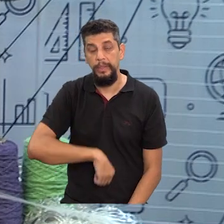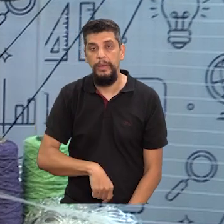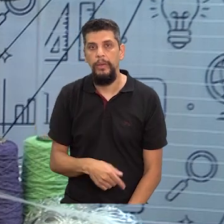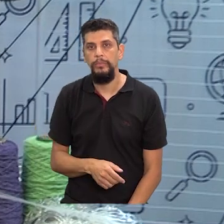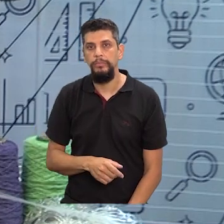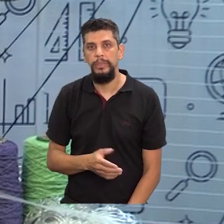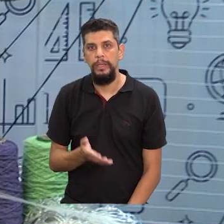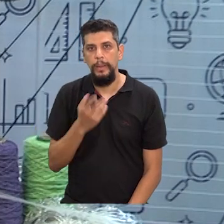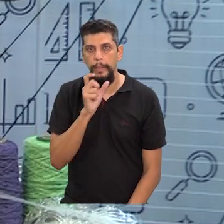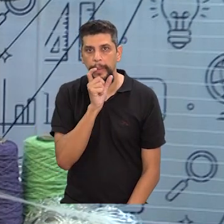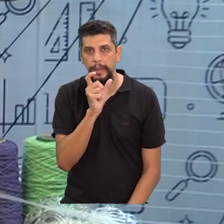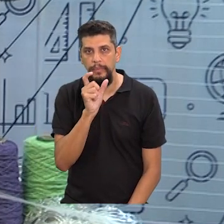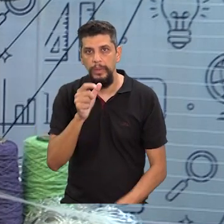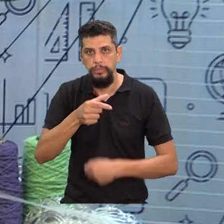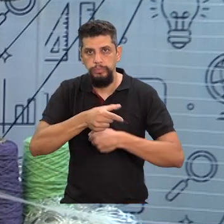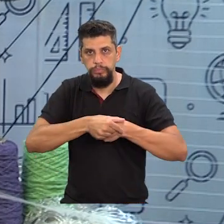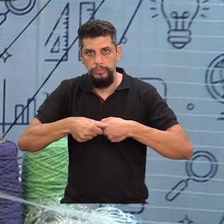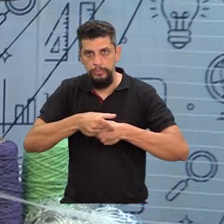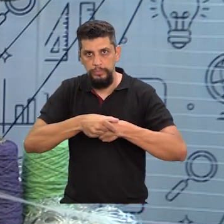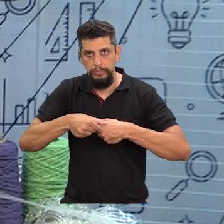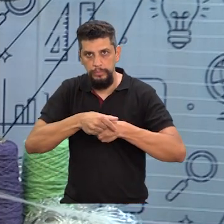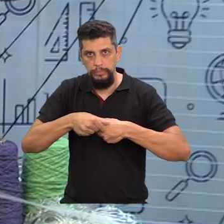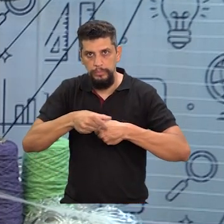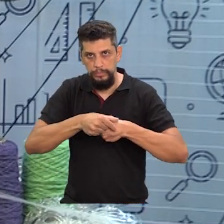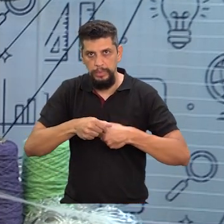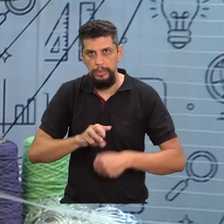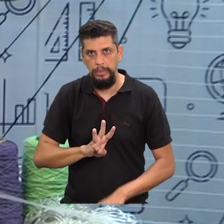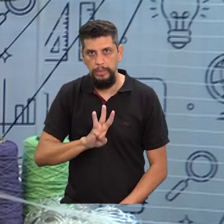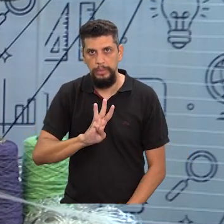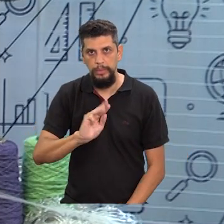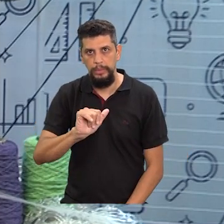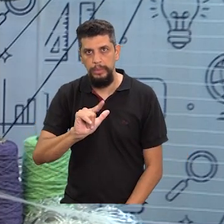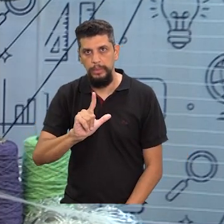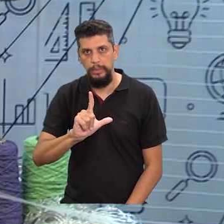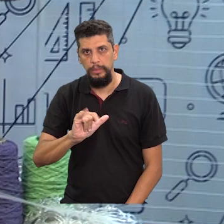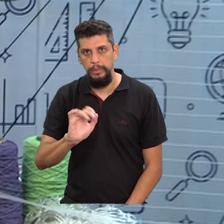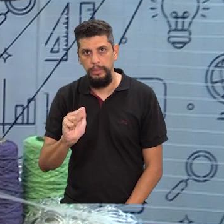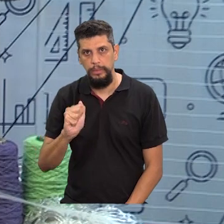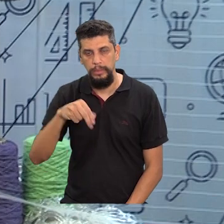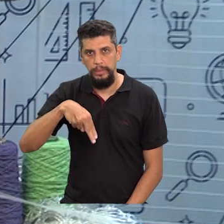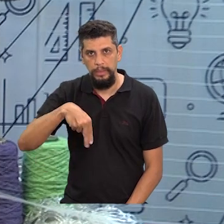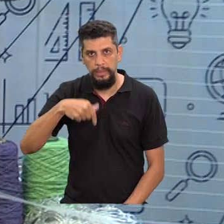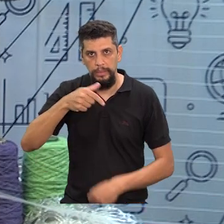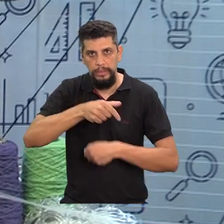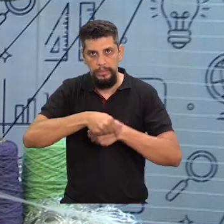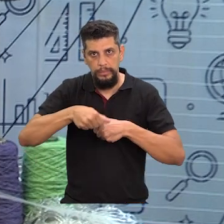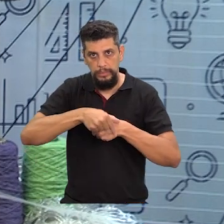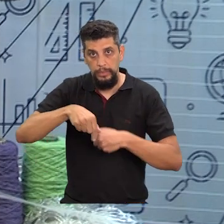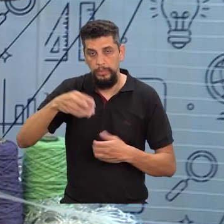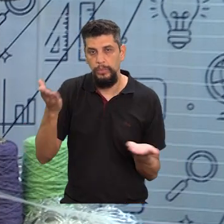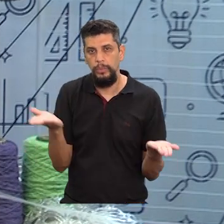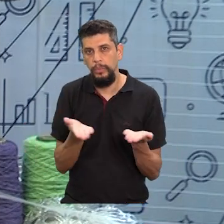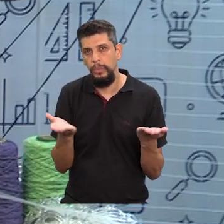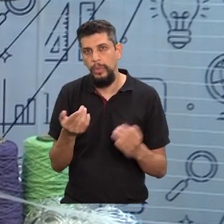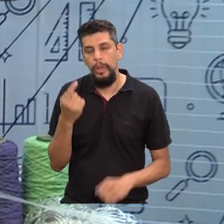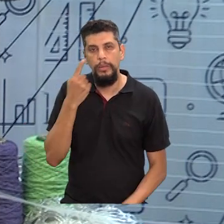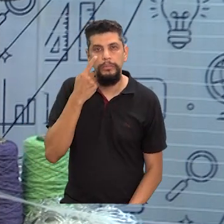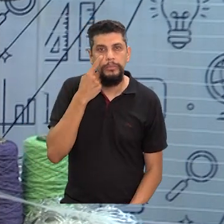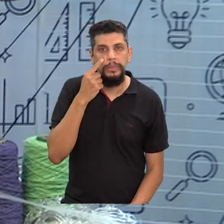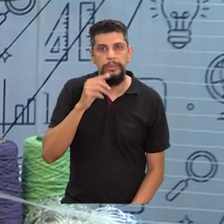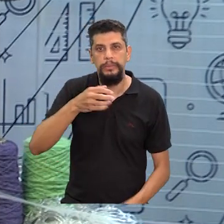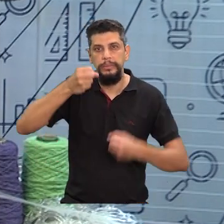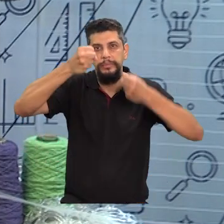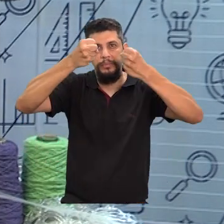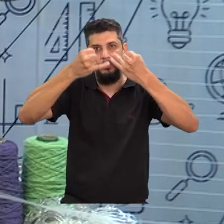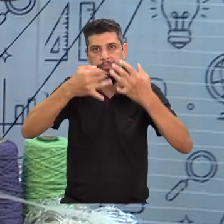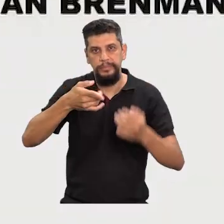vamos lá. Gente, palavras do autor. Lembram do autor, do Ilan Bremann, que eu falei pra vocês? Então, ele é autor da história de hoje, né? E olha